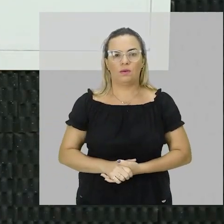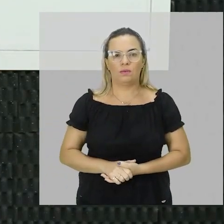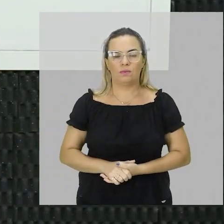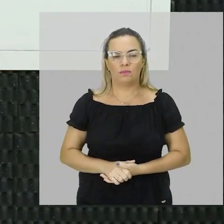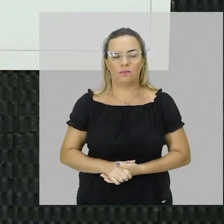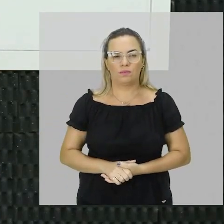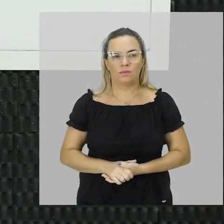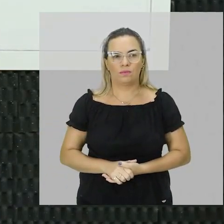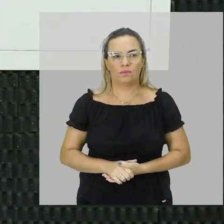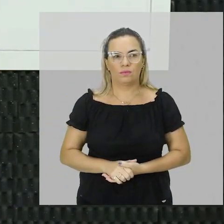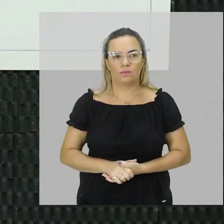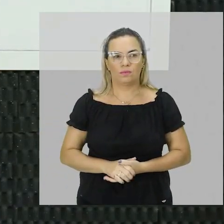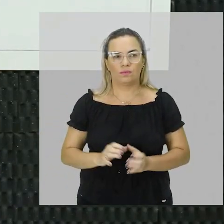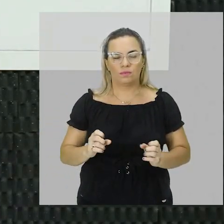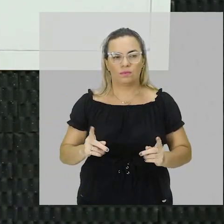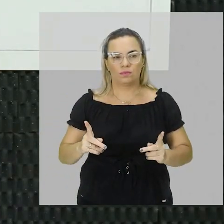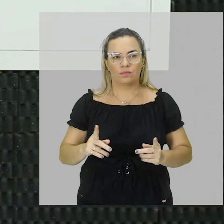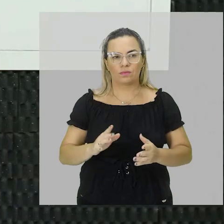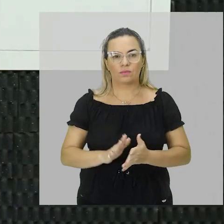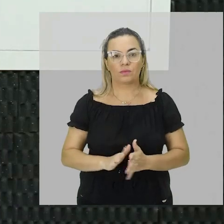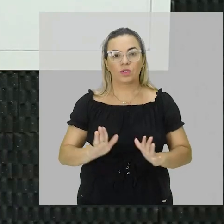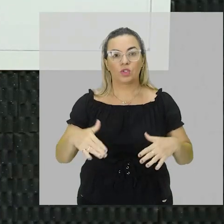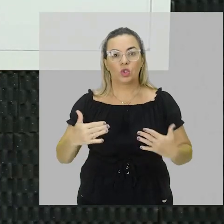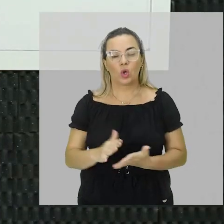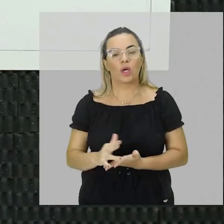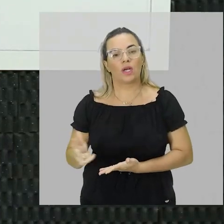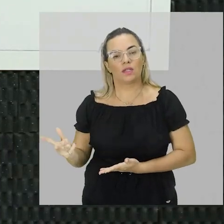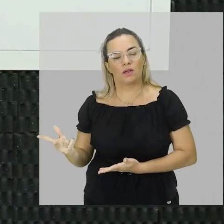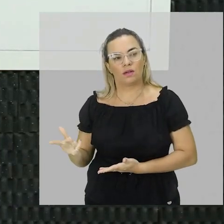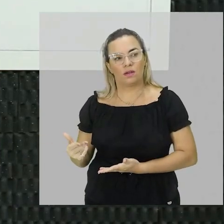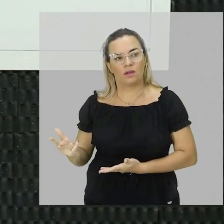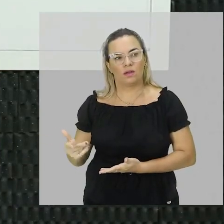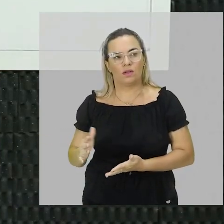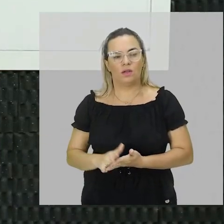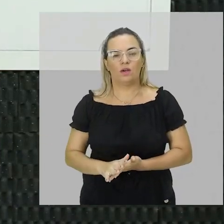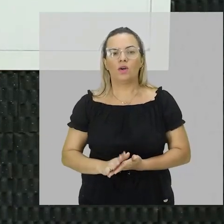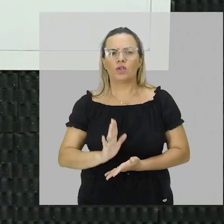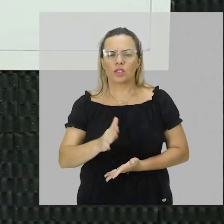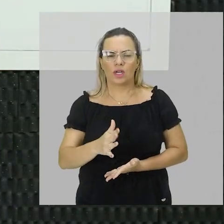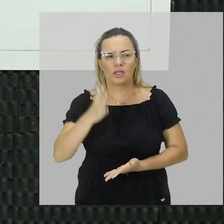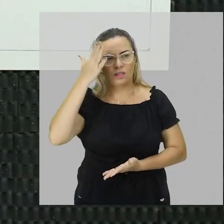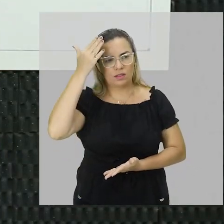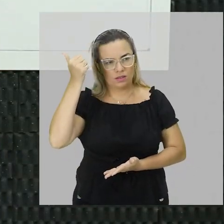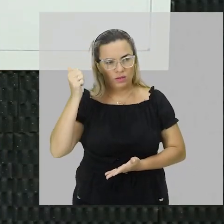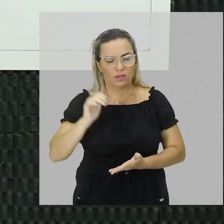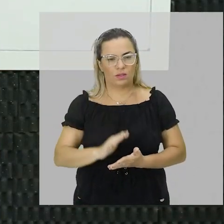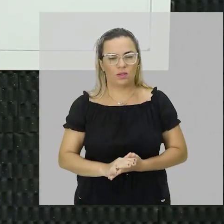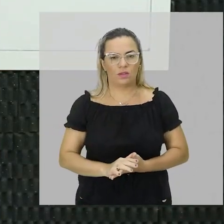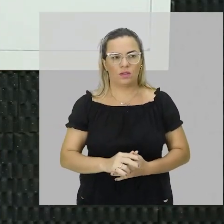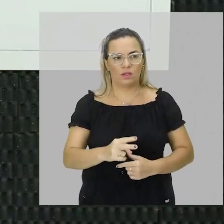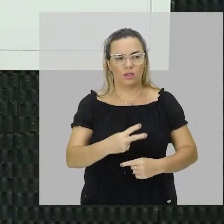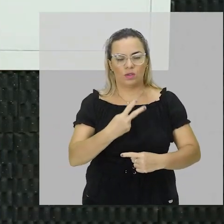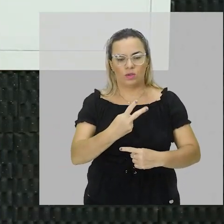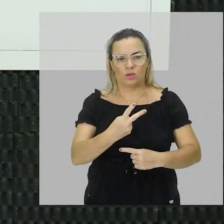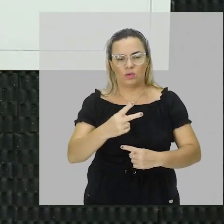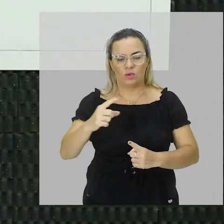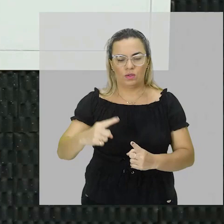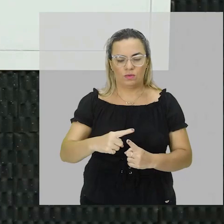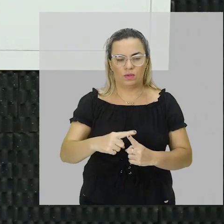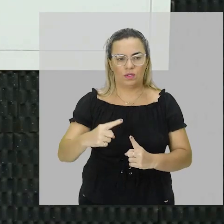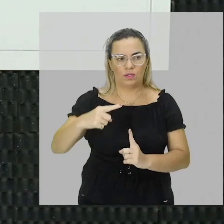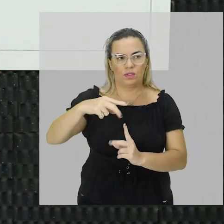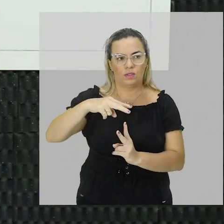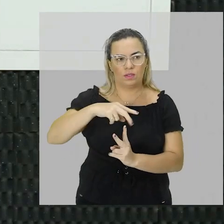ao quadrado sobre o raio. Só que essa velocidade eu já conheço. Ela é o quê? Ela é 2 vezes π